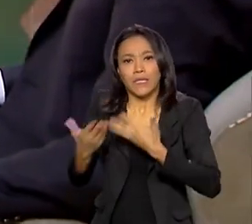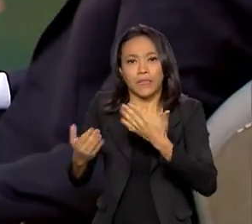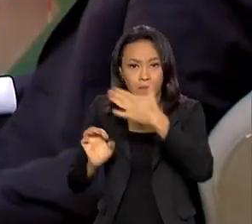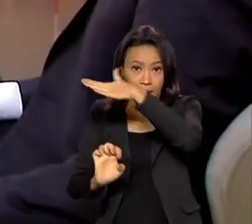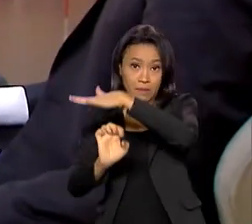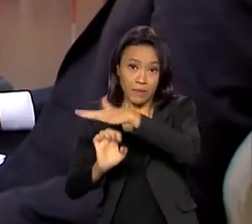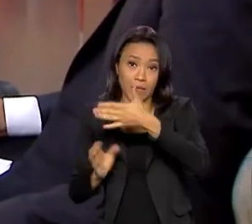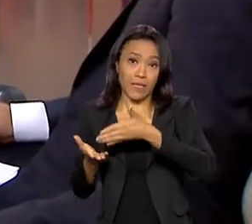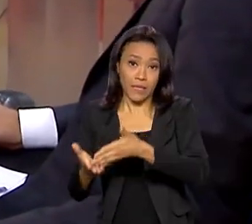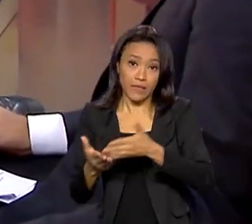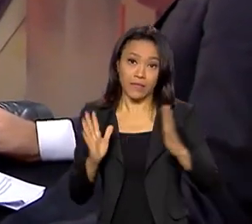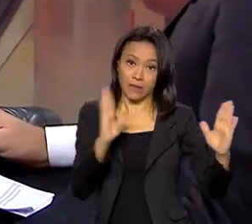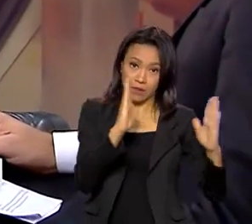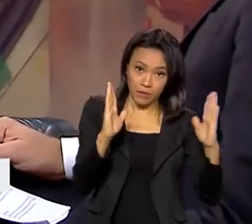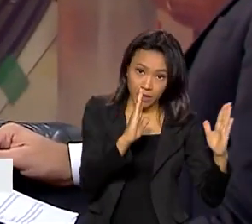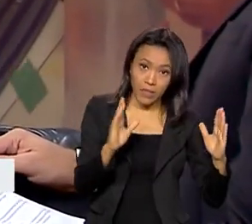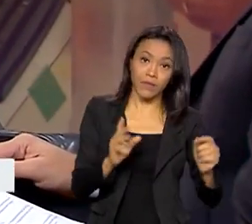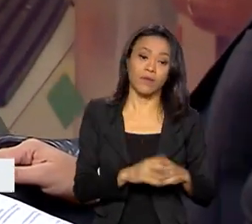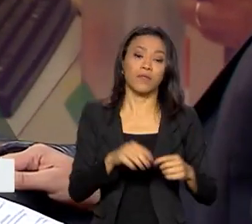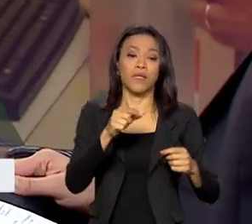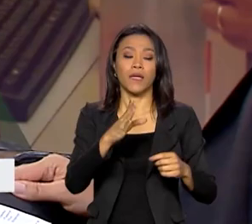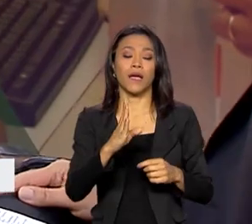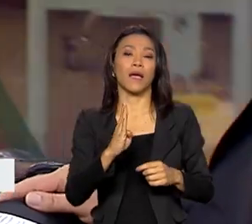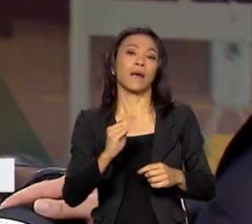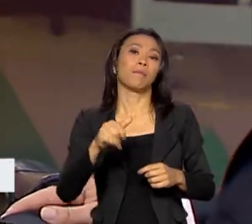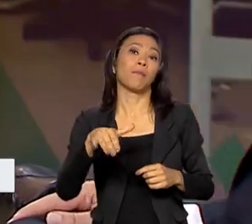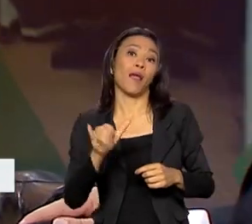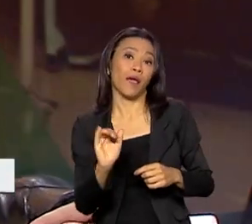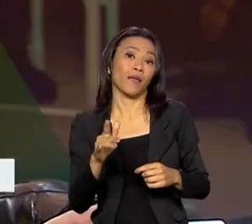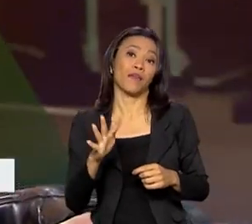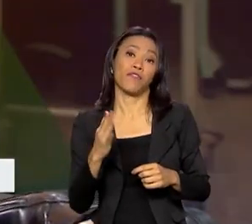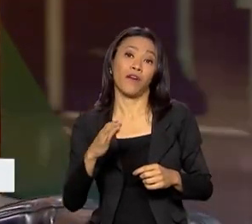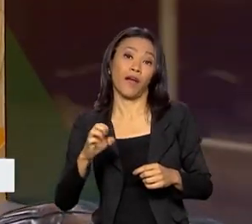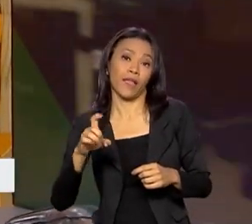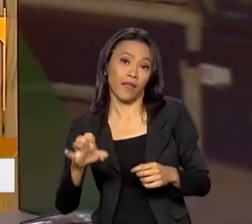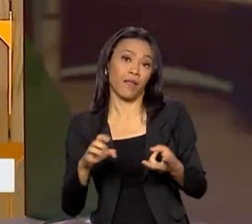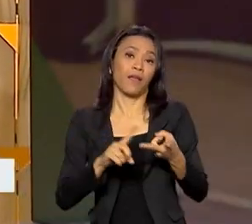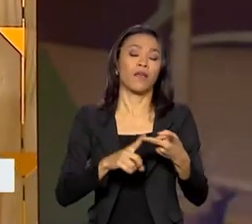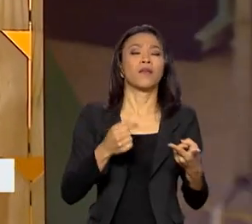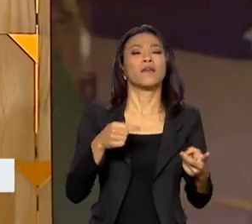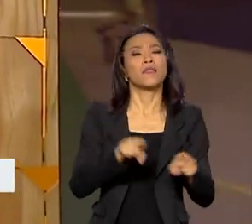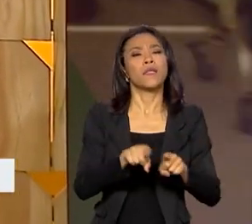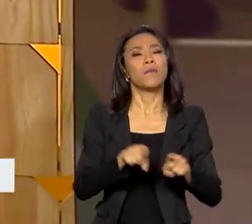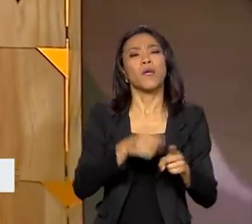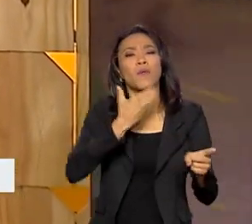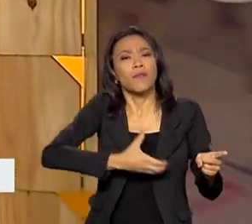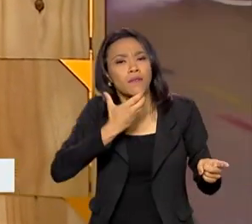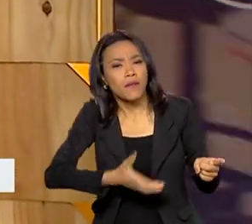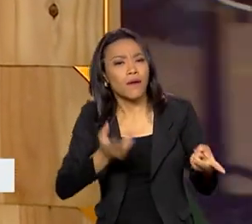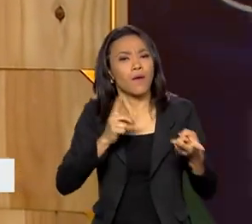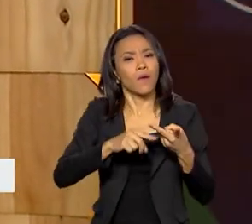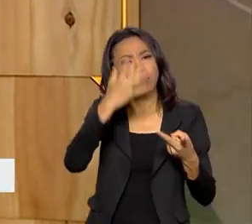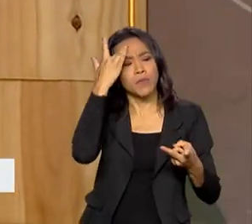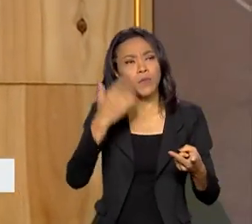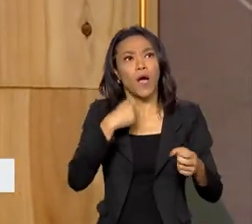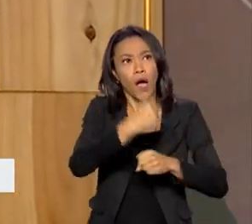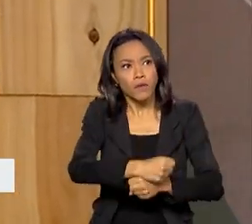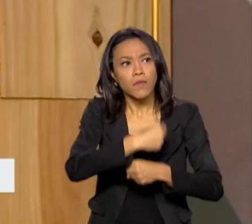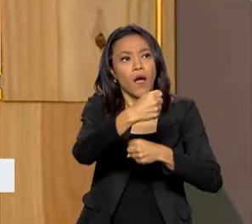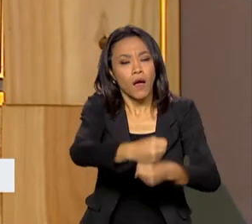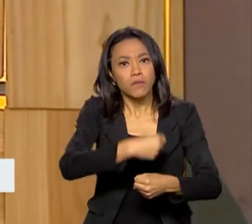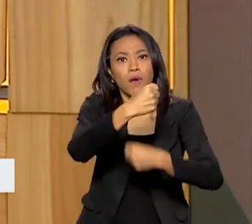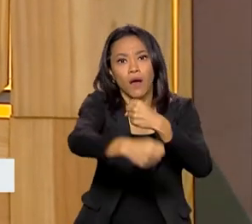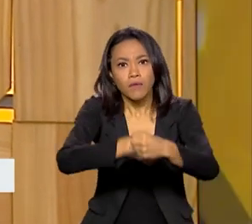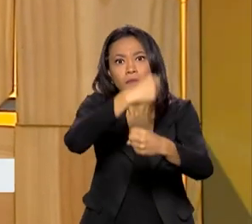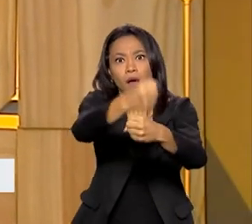eventos sazonais, incluiria, sim, o Black Friday, incluiria o Singles Day e o próprio Natal. Cada ano que passa, a gente